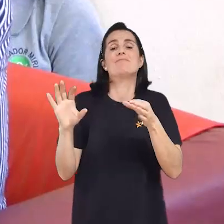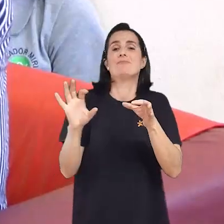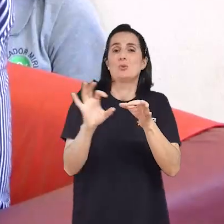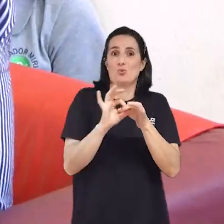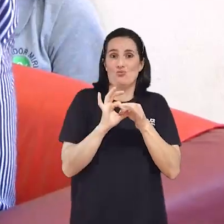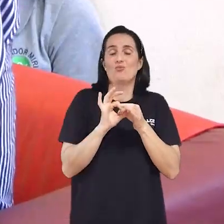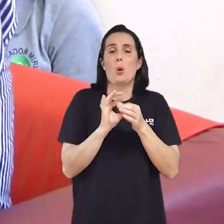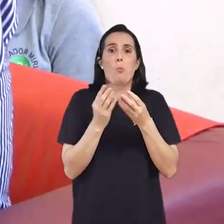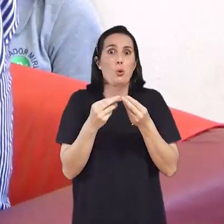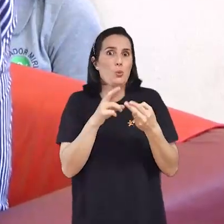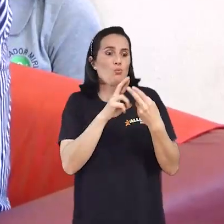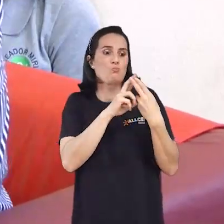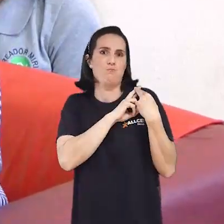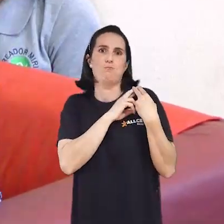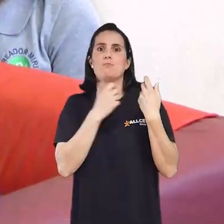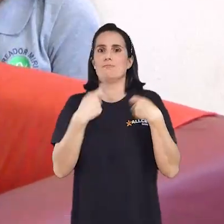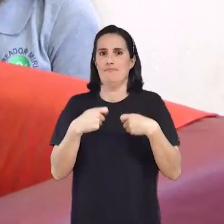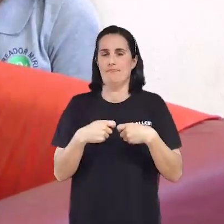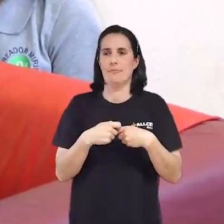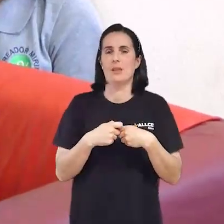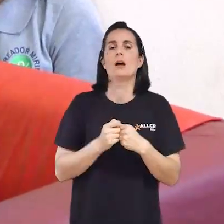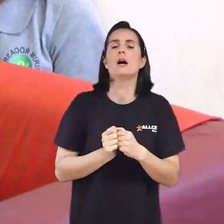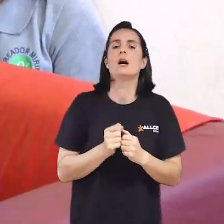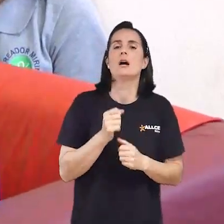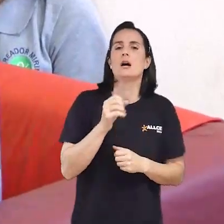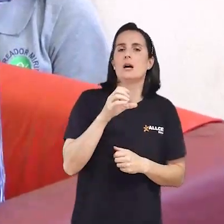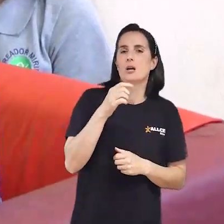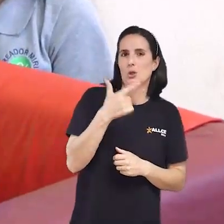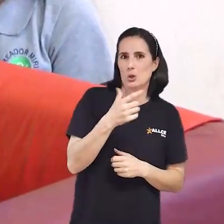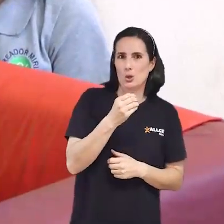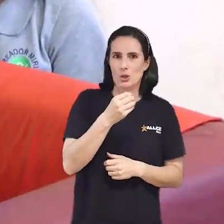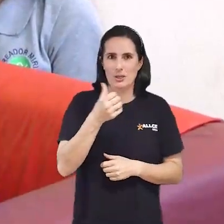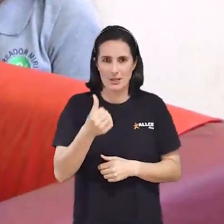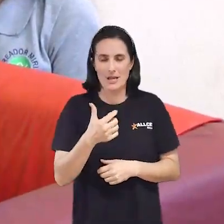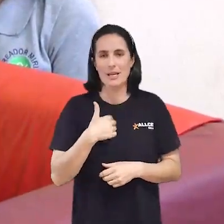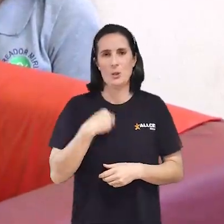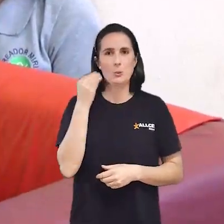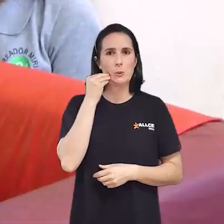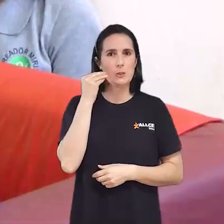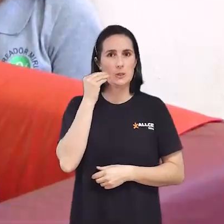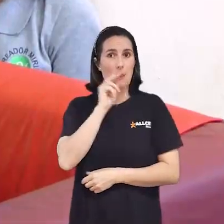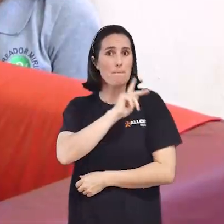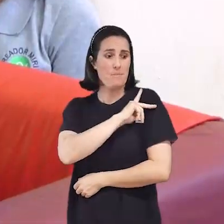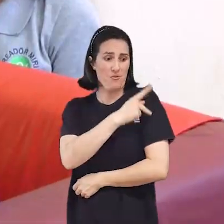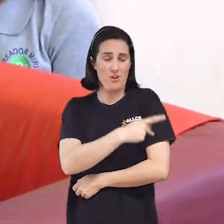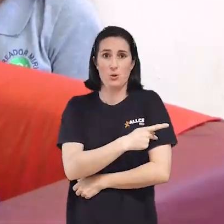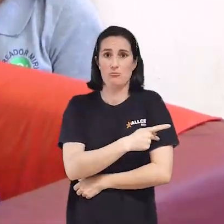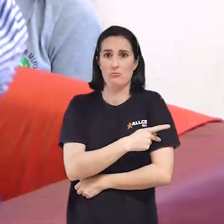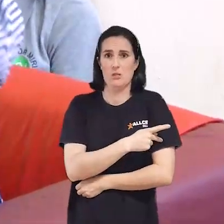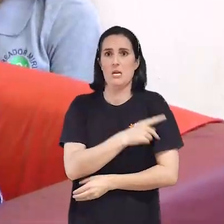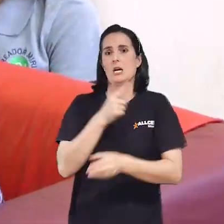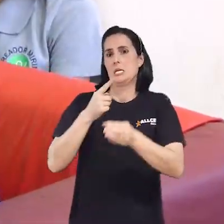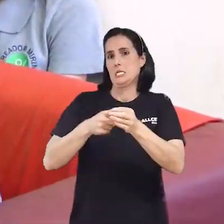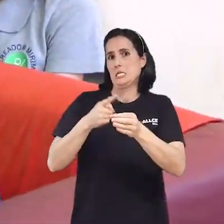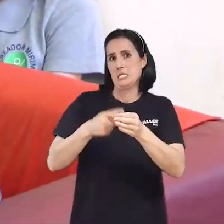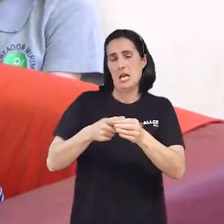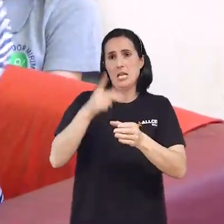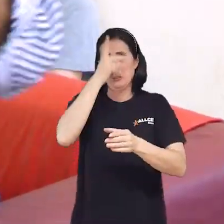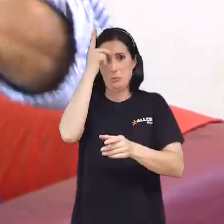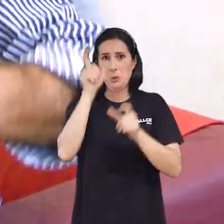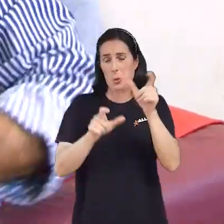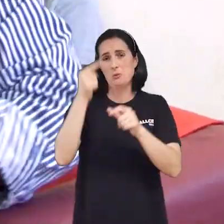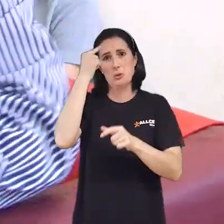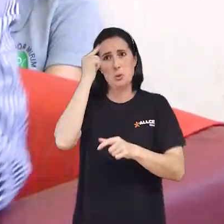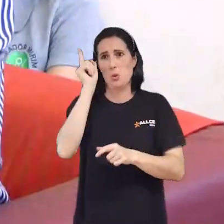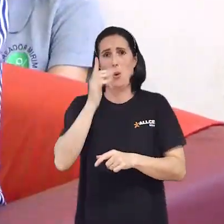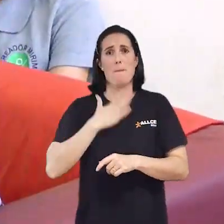isso, eu não sei onde vai parar. Se colocar um atrás do outro, eu não sei se vai até no centro, até na Barra, até na Vila Lense. Não sei qual